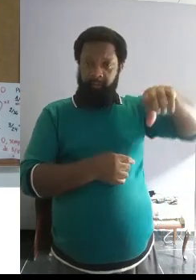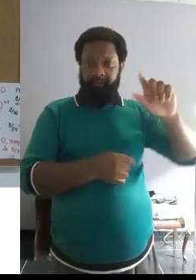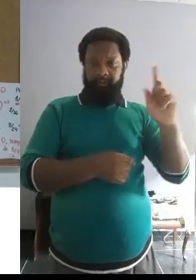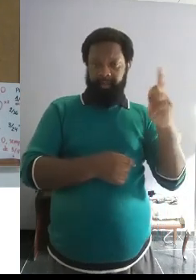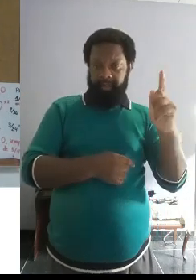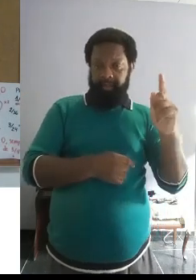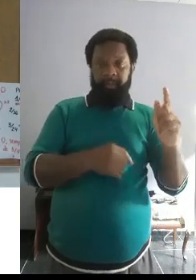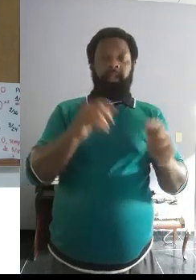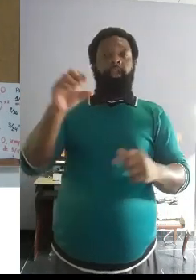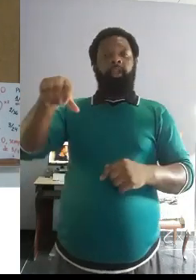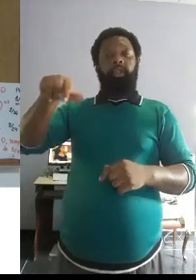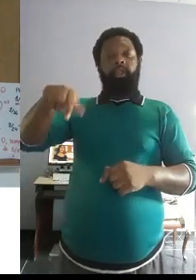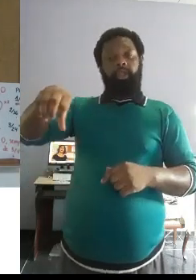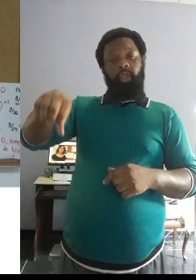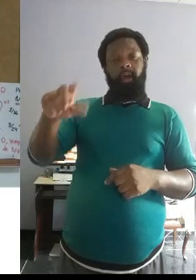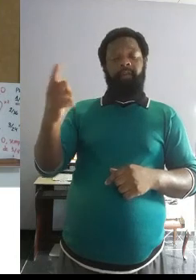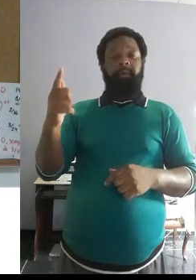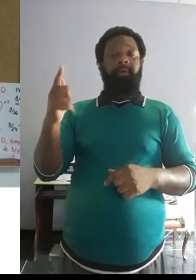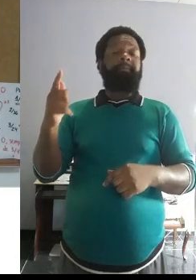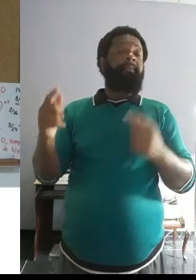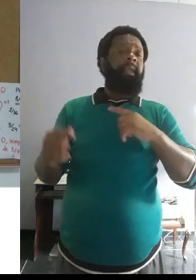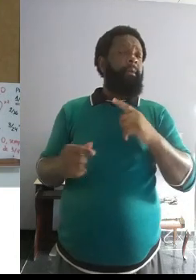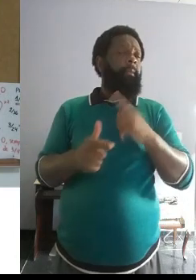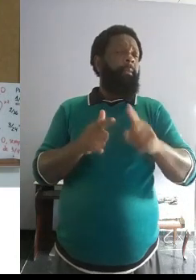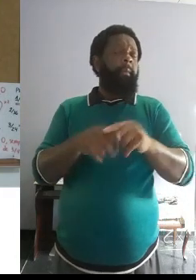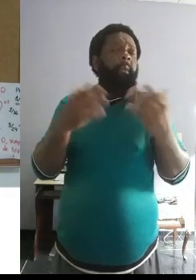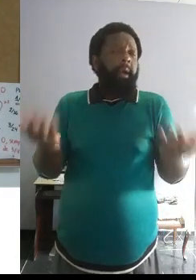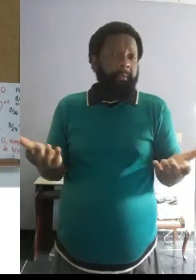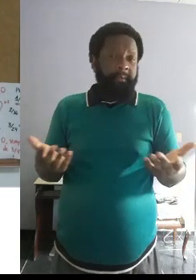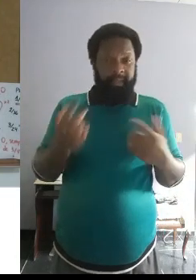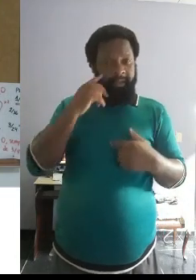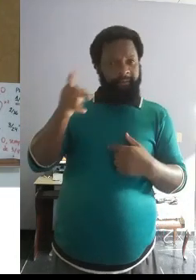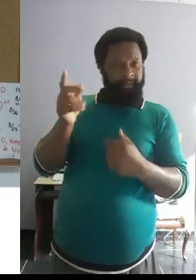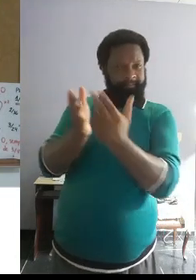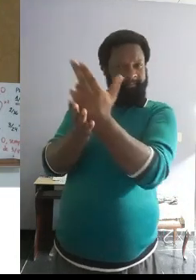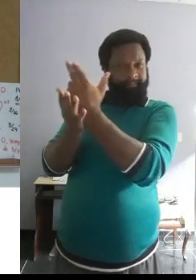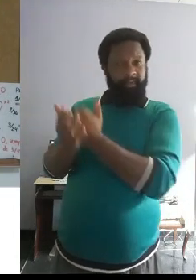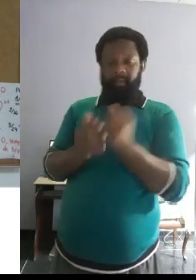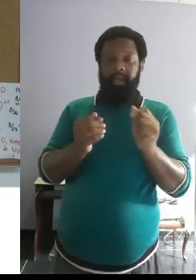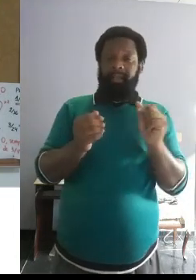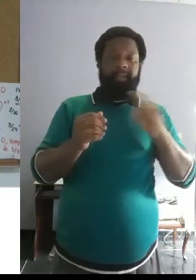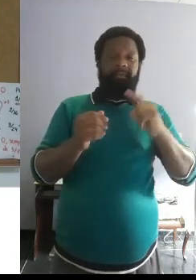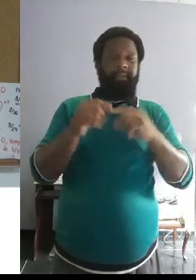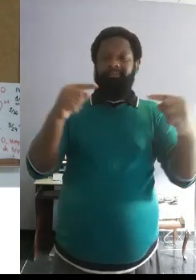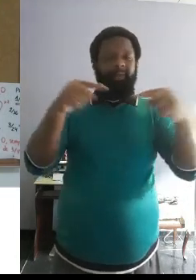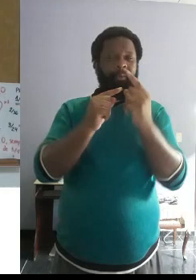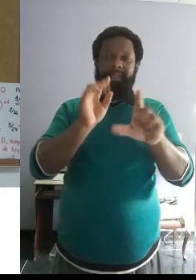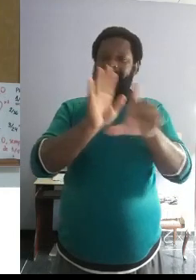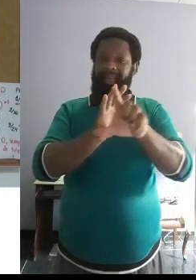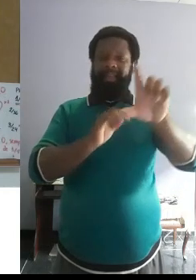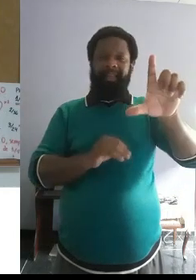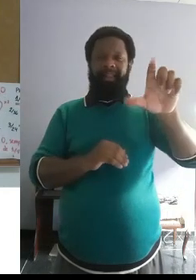produto. Aqui está a reação. Existe um problema com essa reação, pessoal. O problema dessa reação é que ela não está de acordo com a lei de Lavoisier.